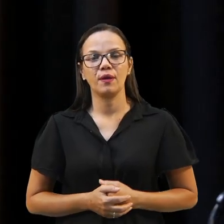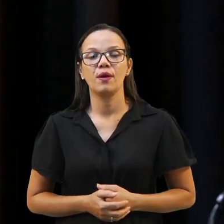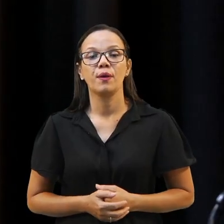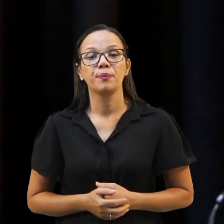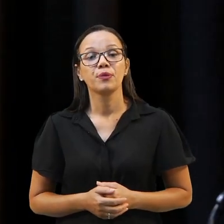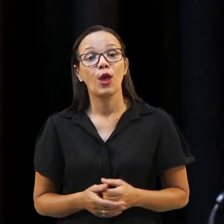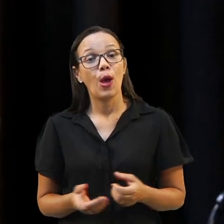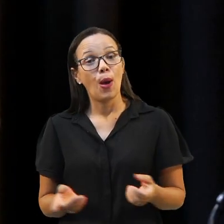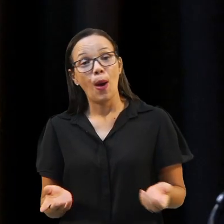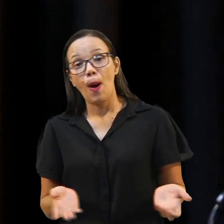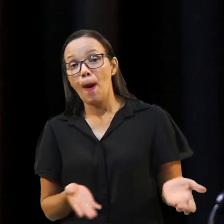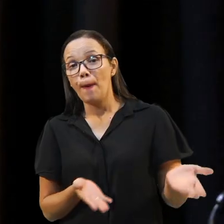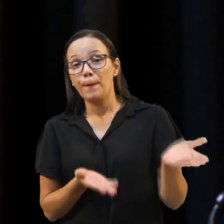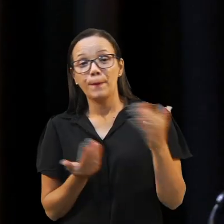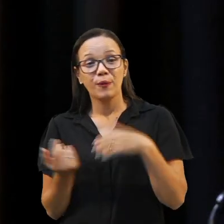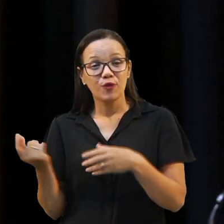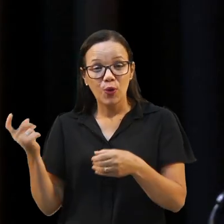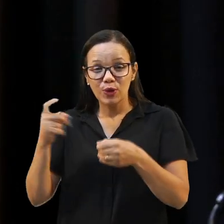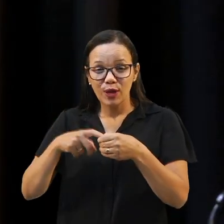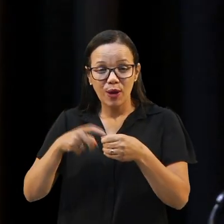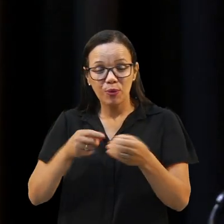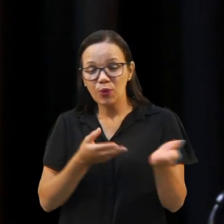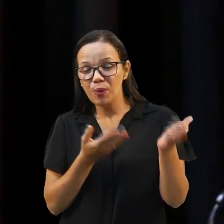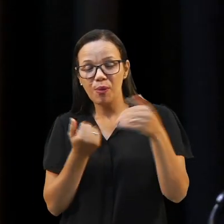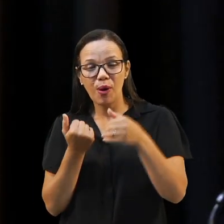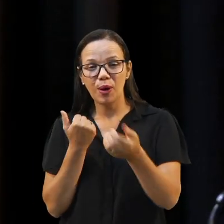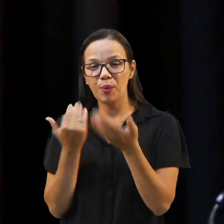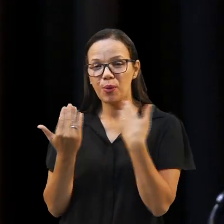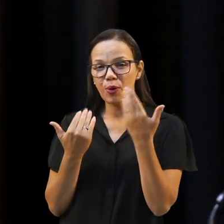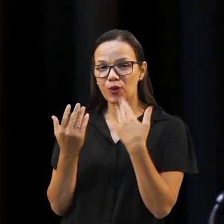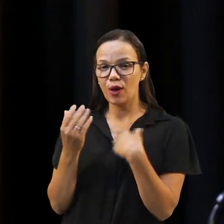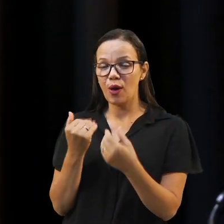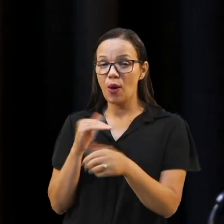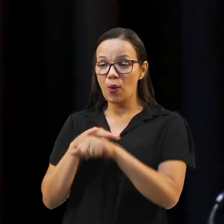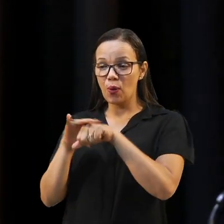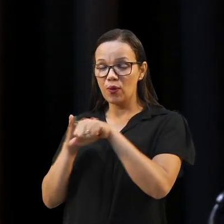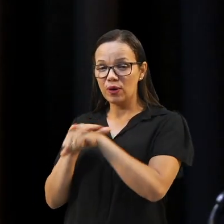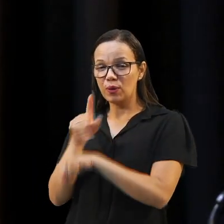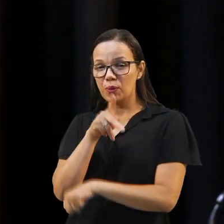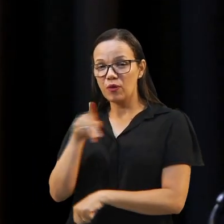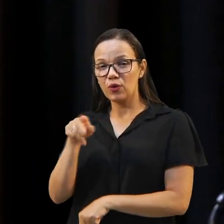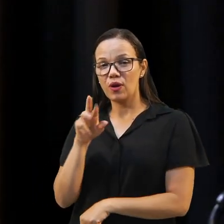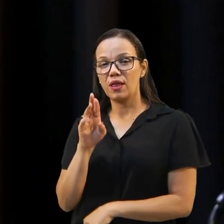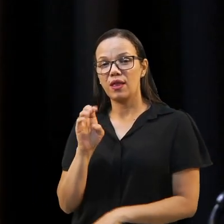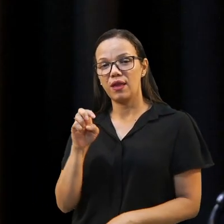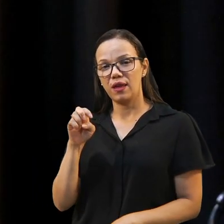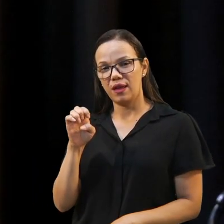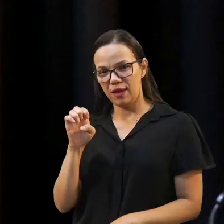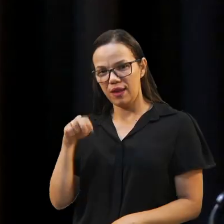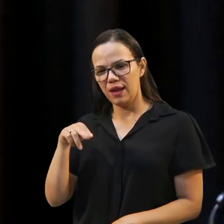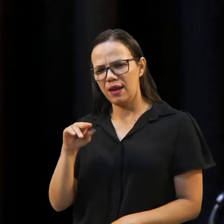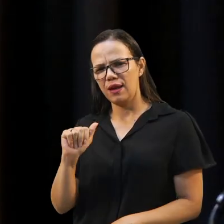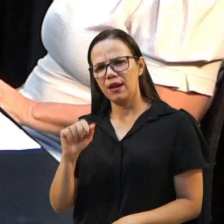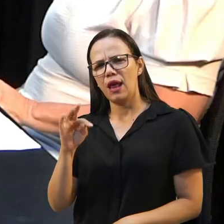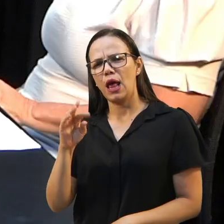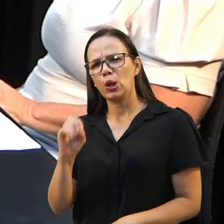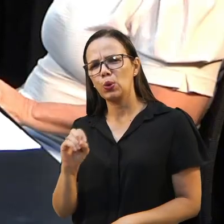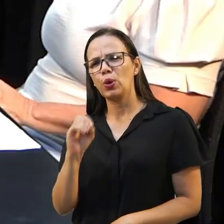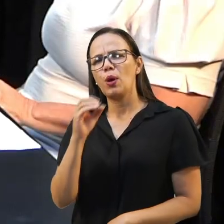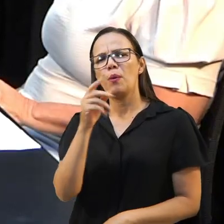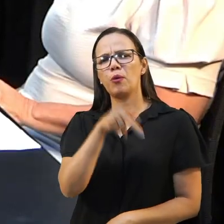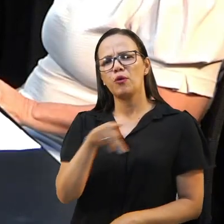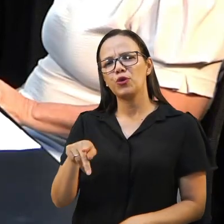Bora prosear, tá de volta. Tá bom o papo, hein? Professor Renato Pereira, professor aposentado da UFO. Ele tem história, hein?